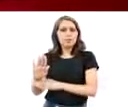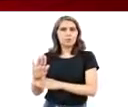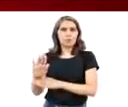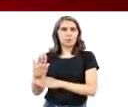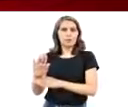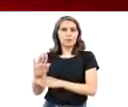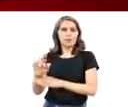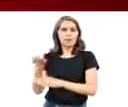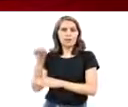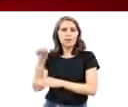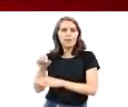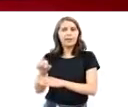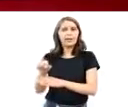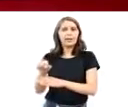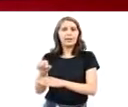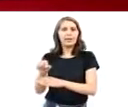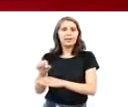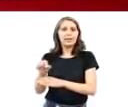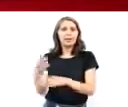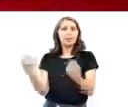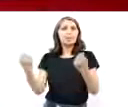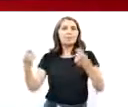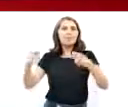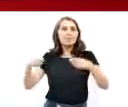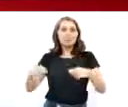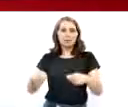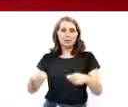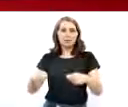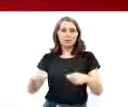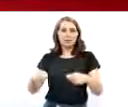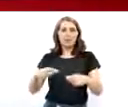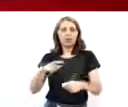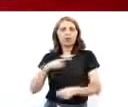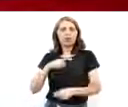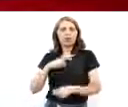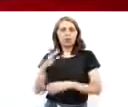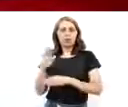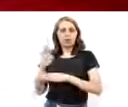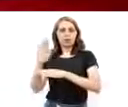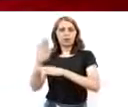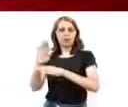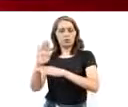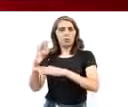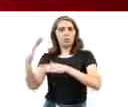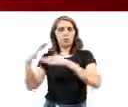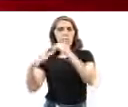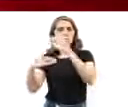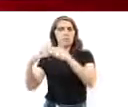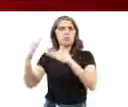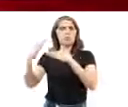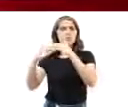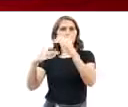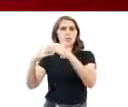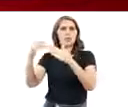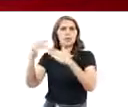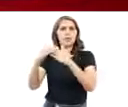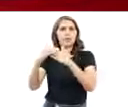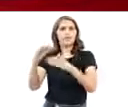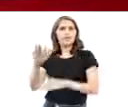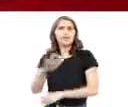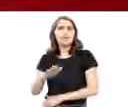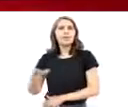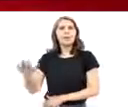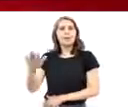seja assistido com profissionais especificamente na área de linguagem para que melhore o seu fluxo